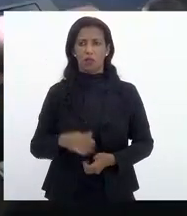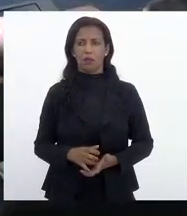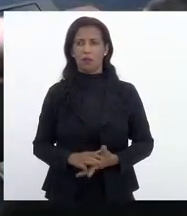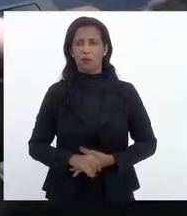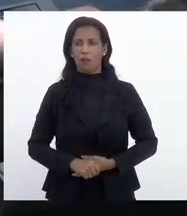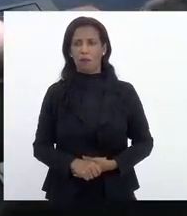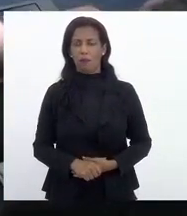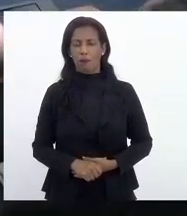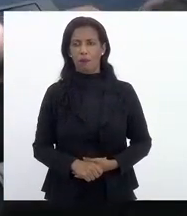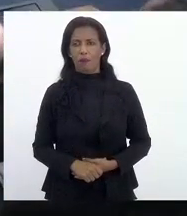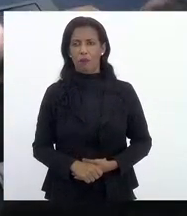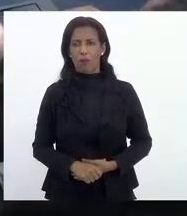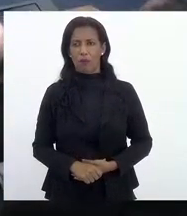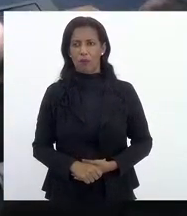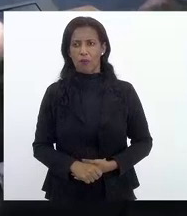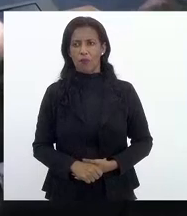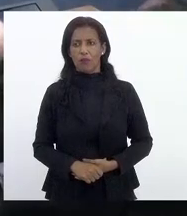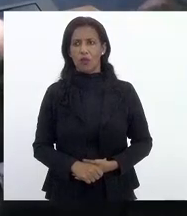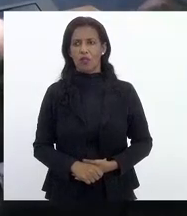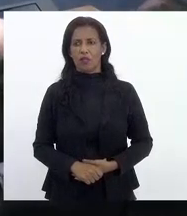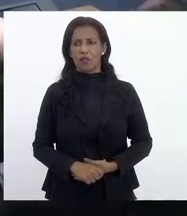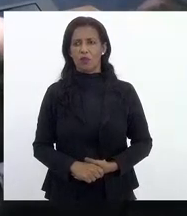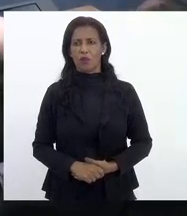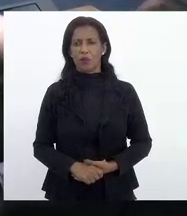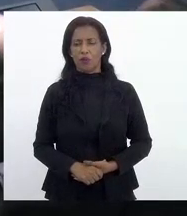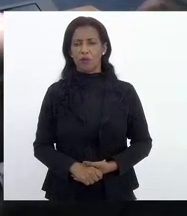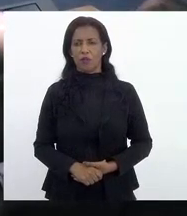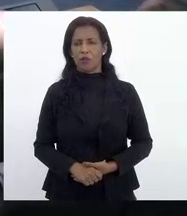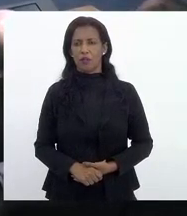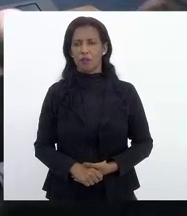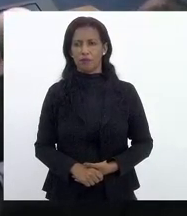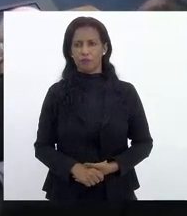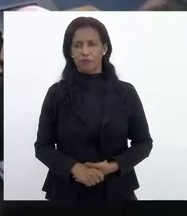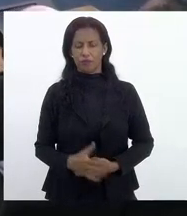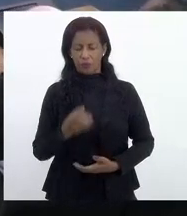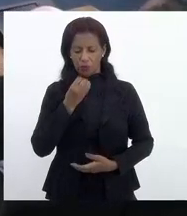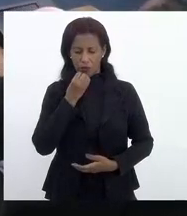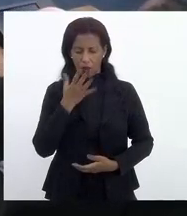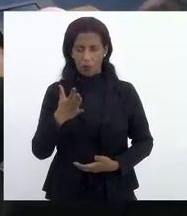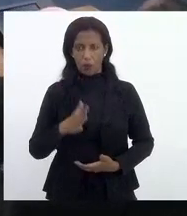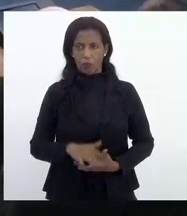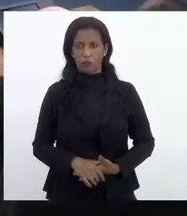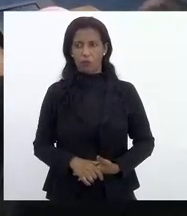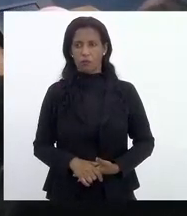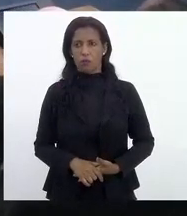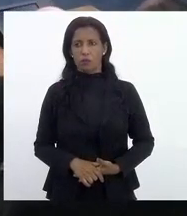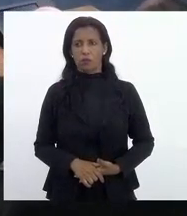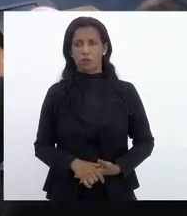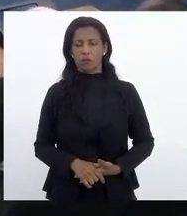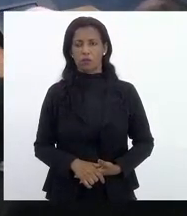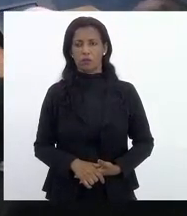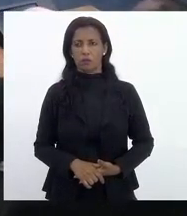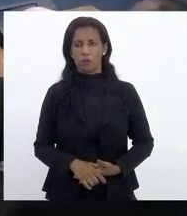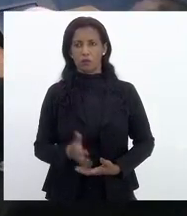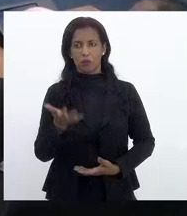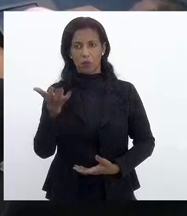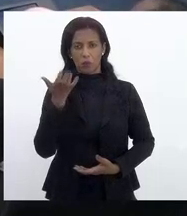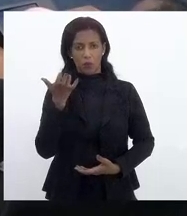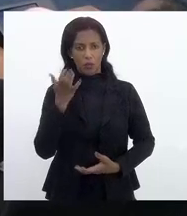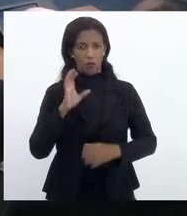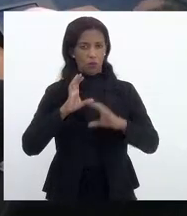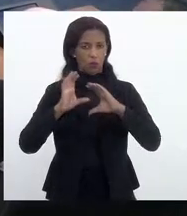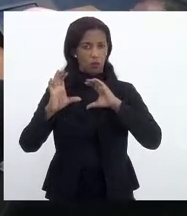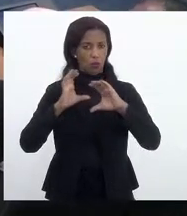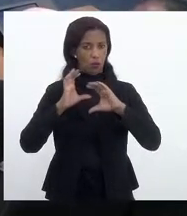a passar a palavra para o secretário Sérgio Leandro bom em primeiro lugar eu quero comunicar